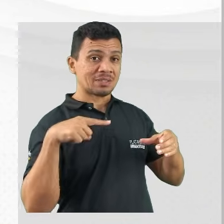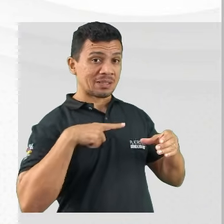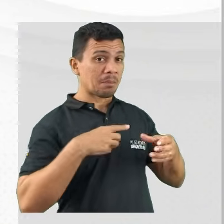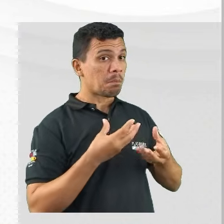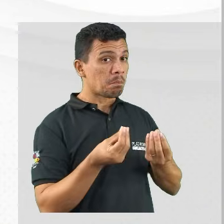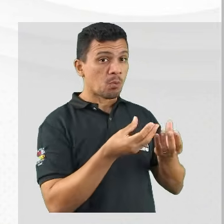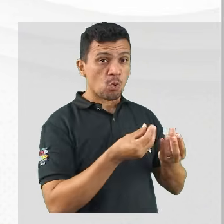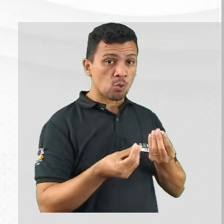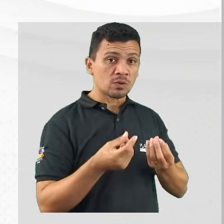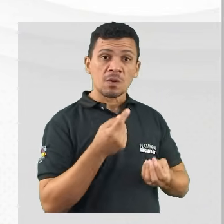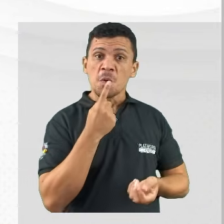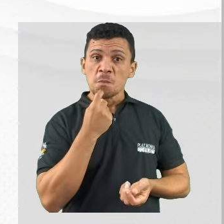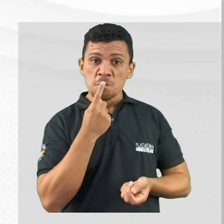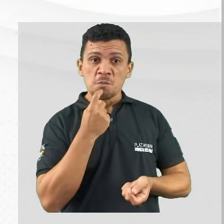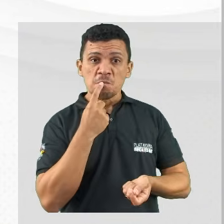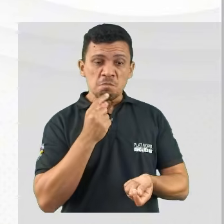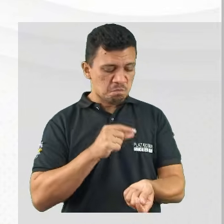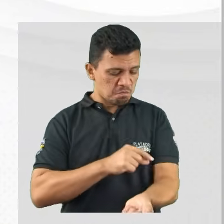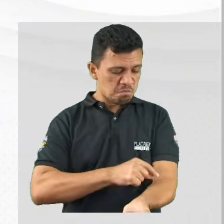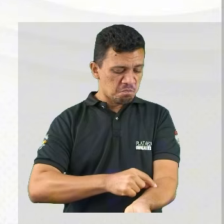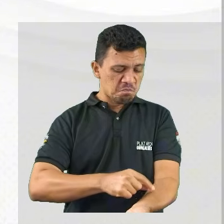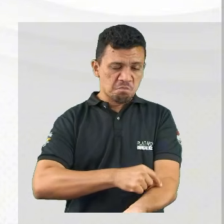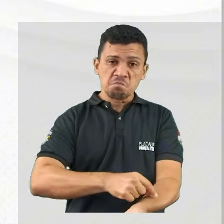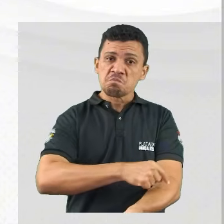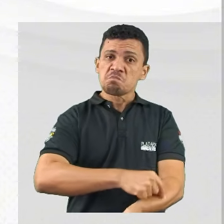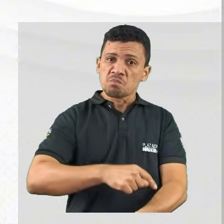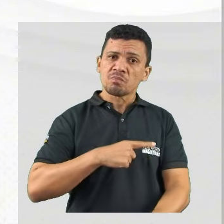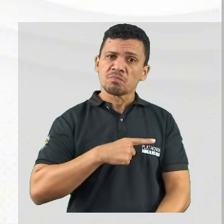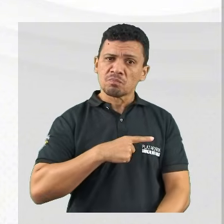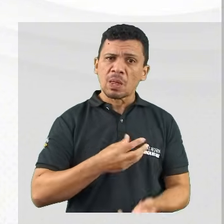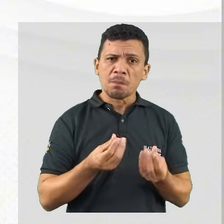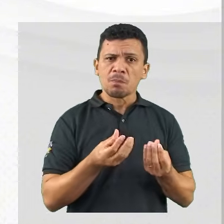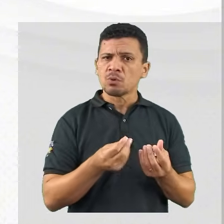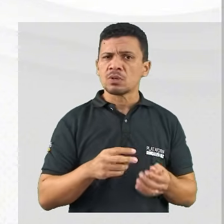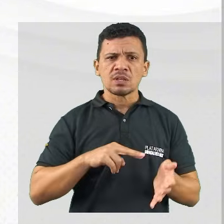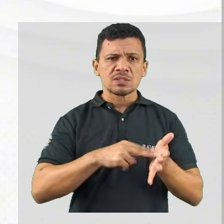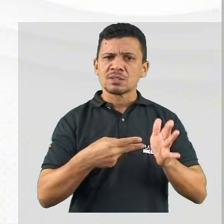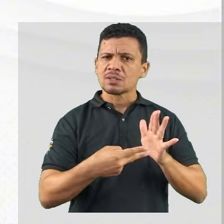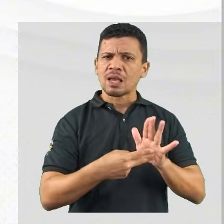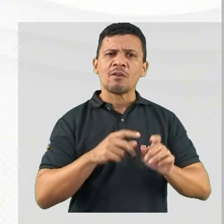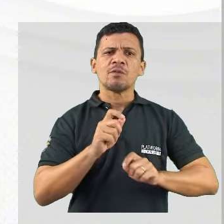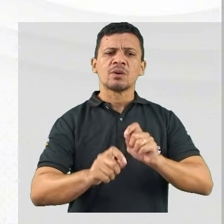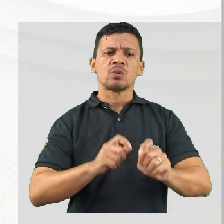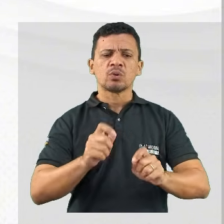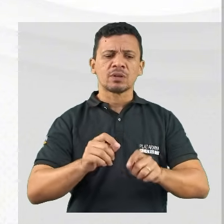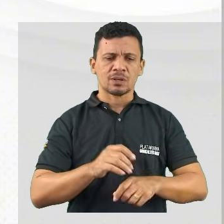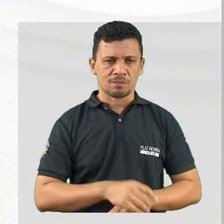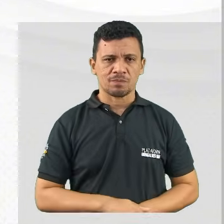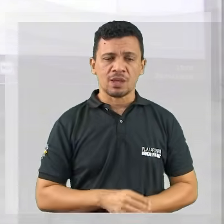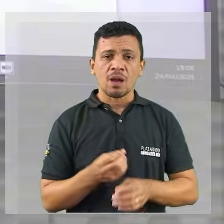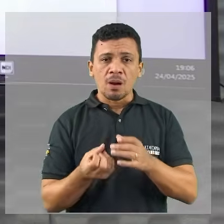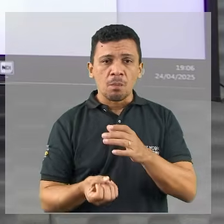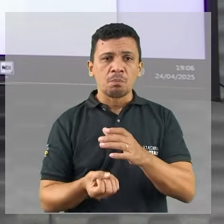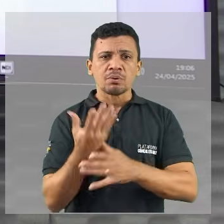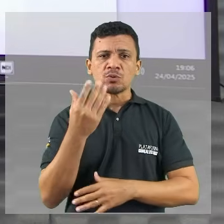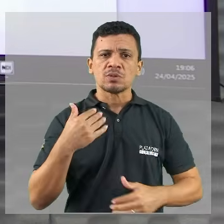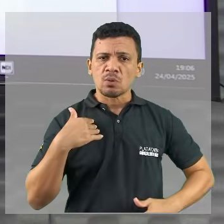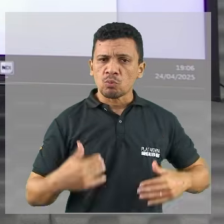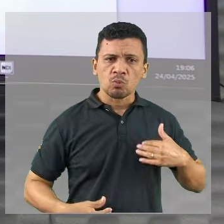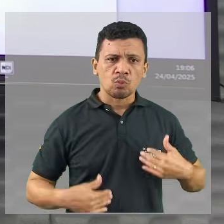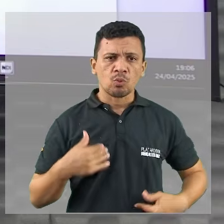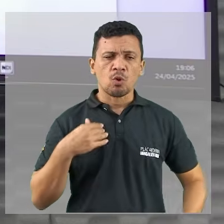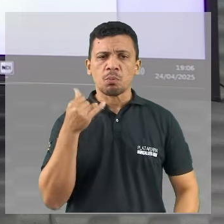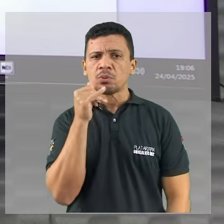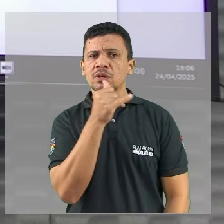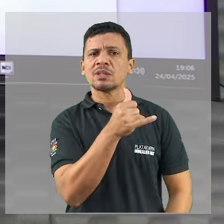ter muitos vasos sanguíneos. E o que isso nos diz em relação à produção de energia? Se tem